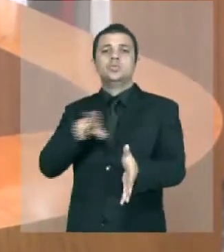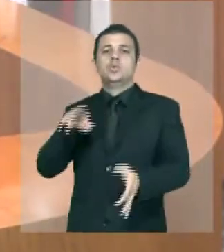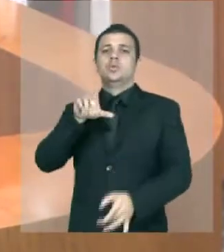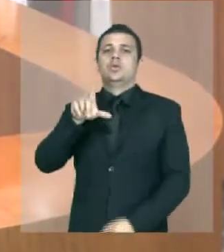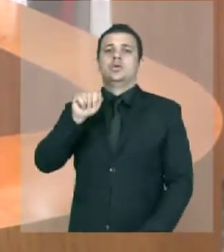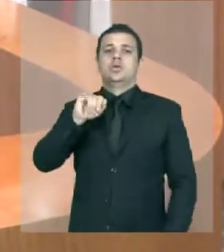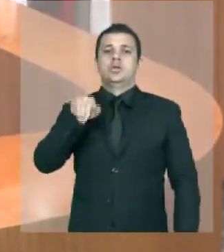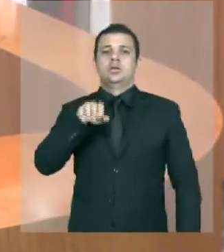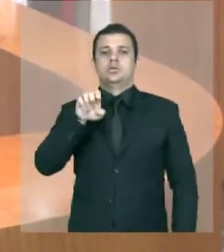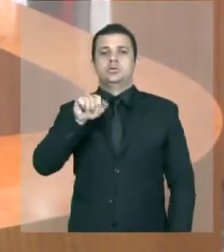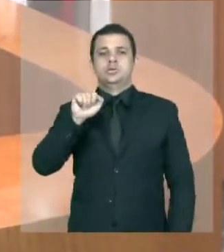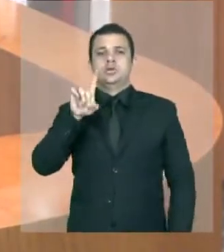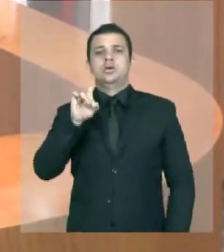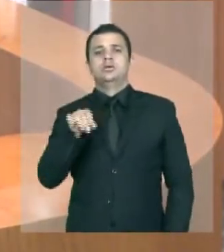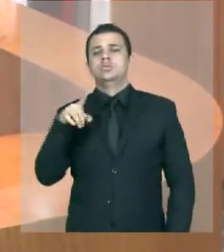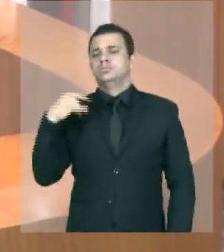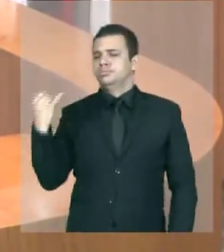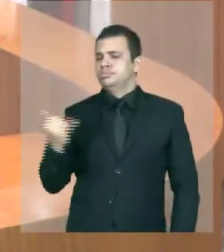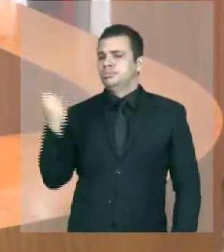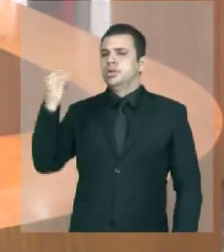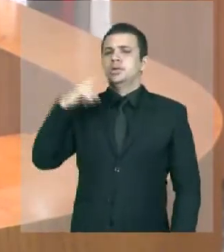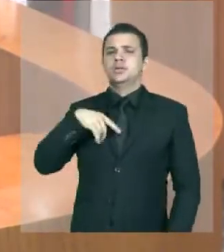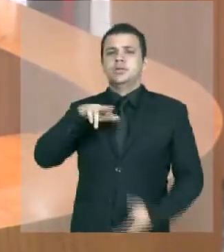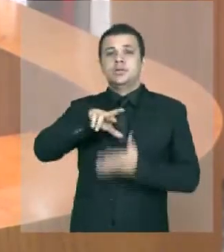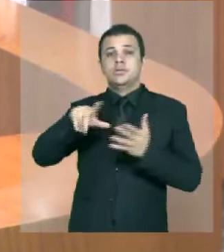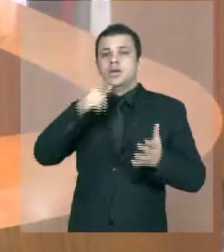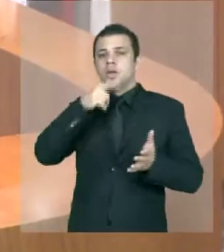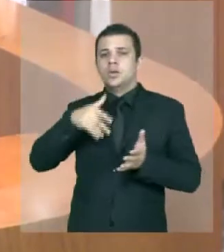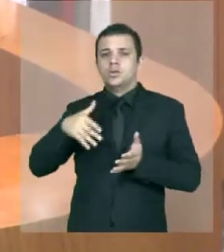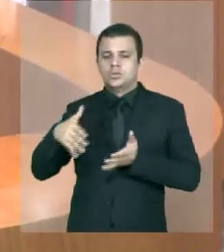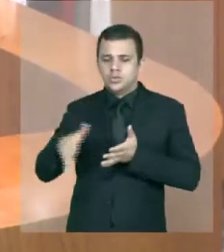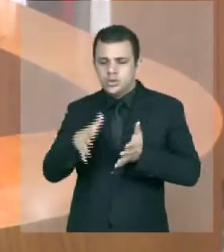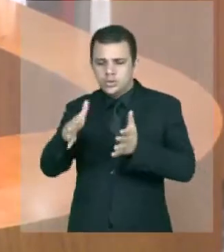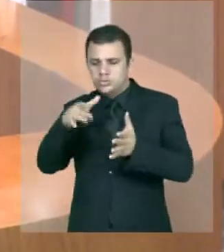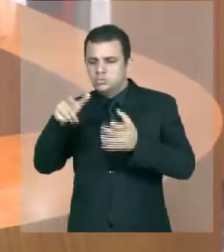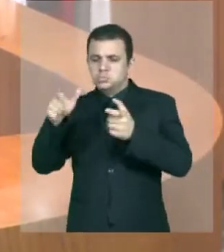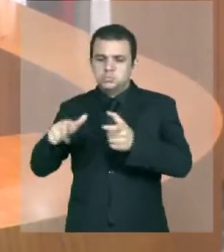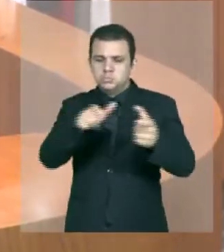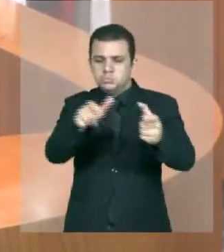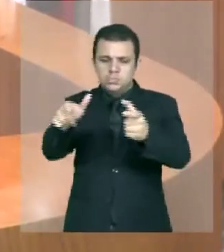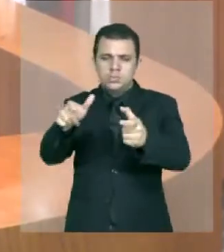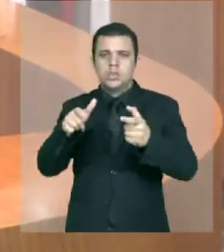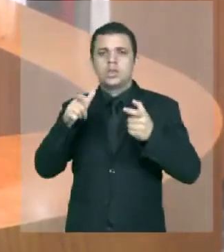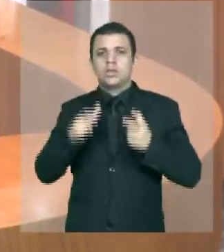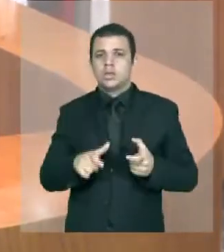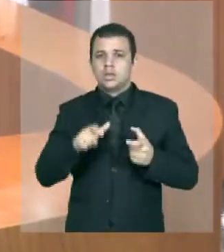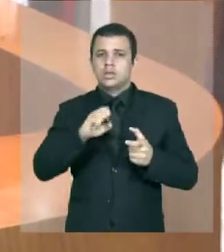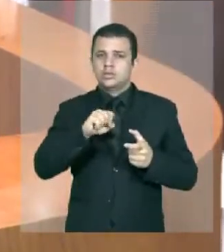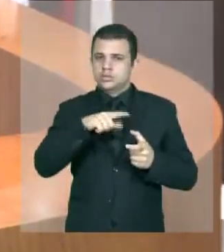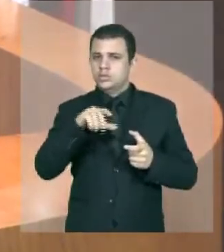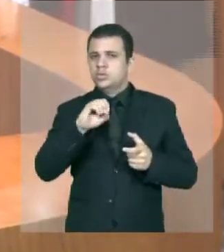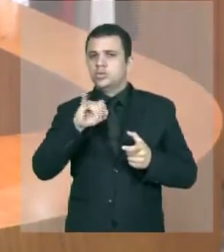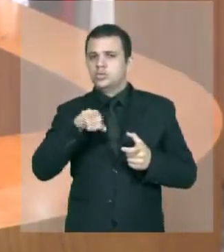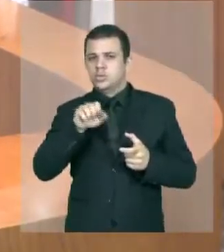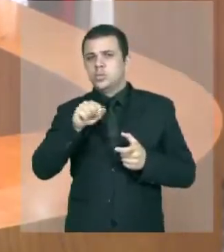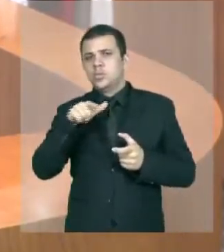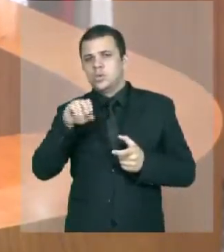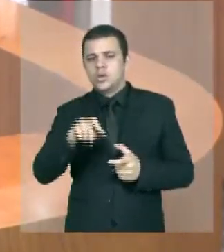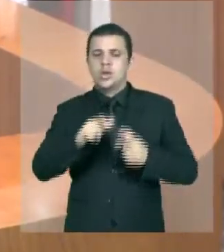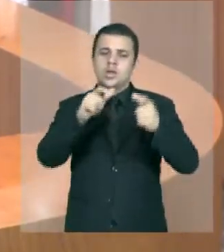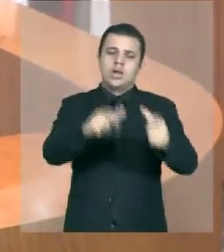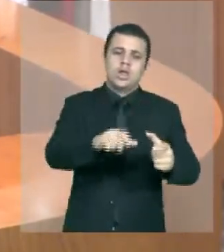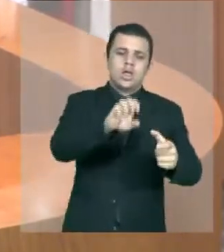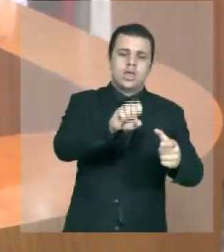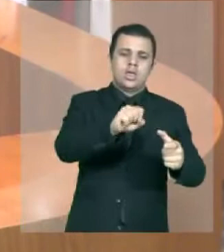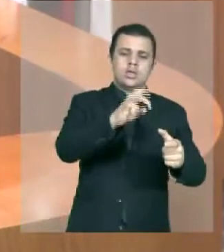estado, entre eles o próprio município de São João do Paraíso, Estreito, entre outros municípios. Então, muito importante,